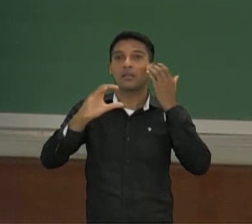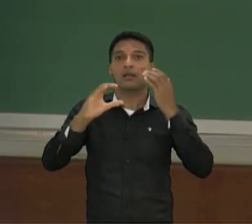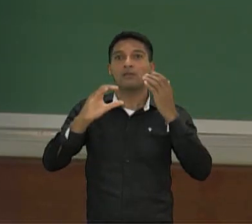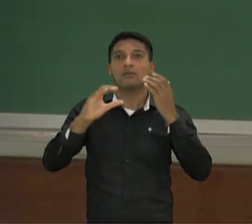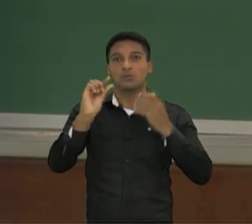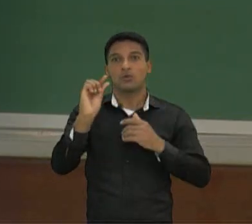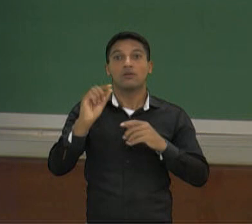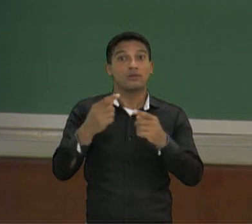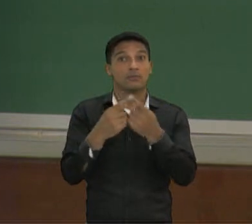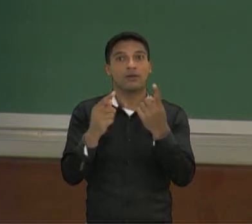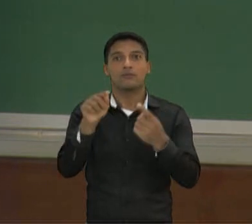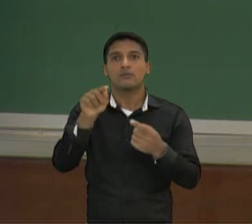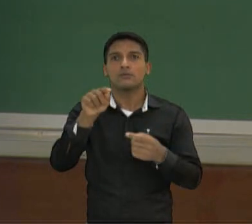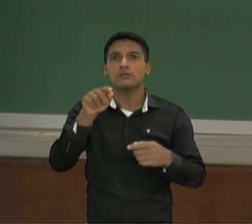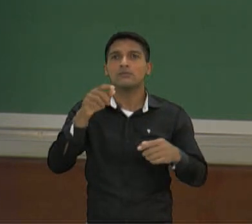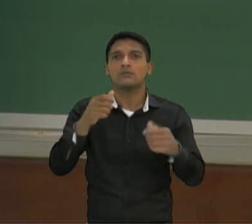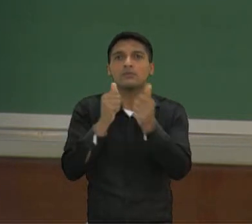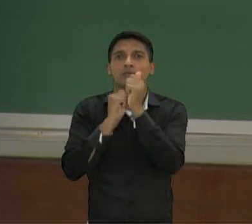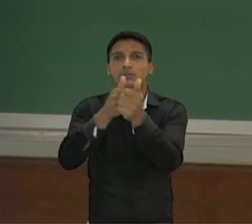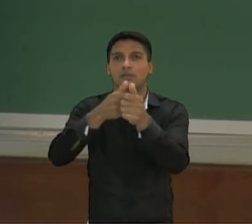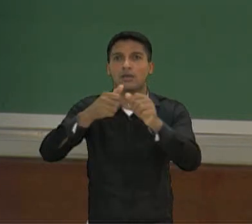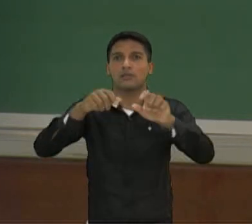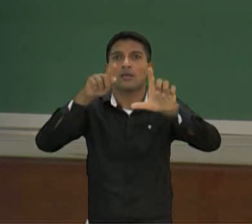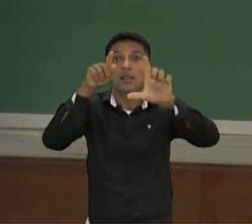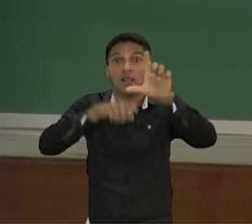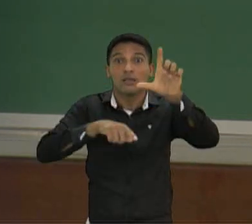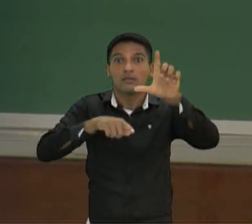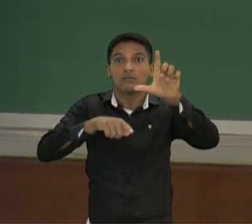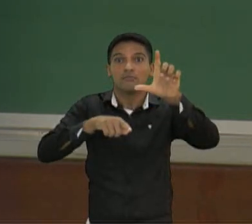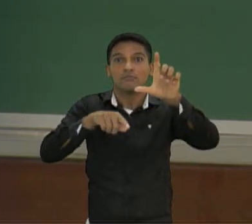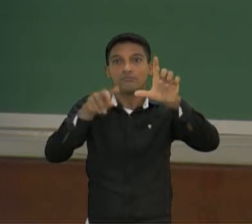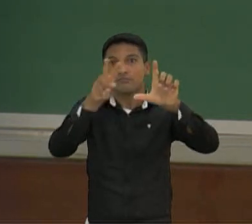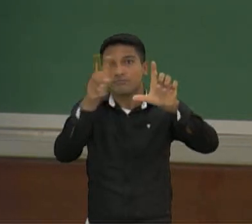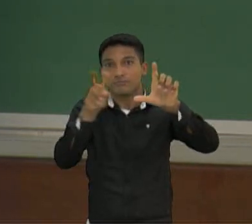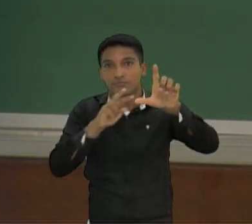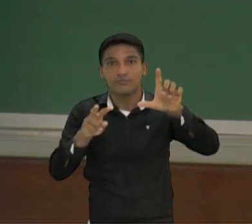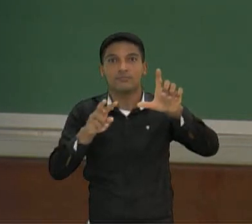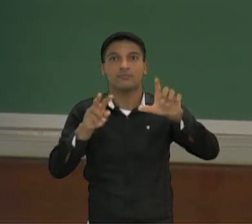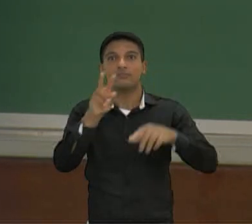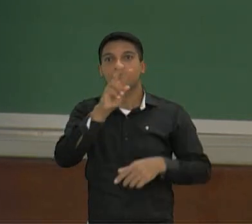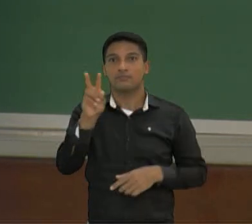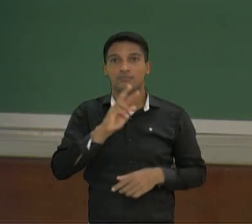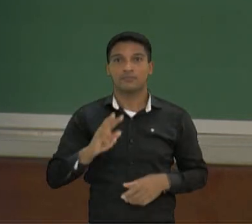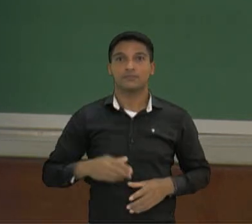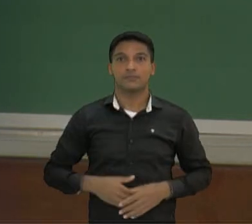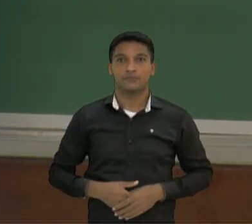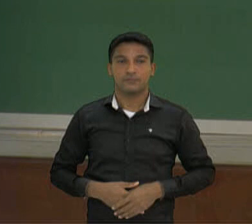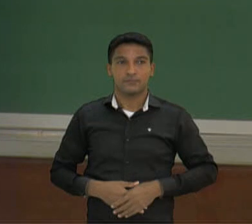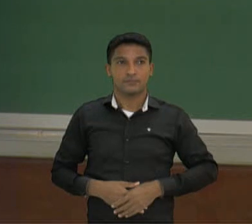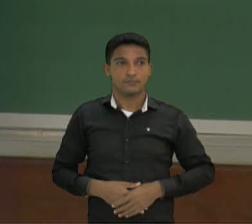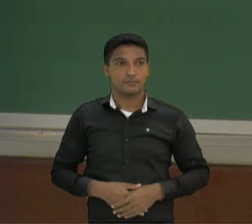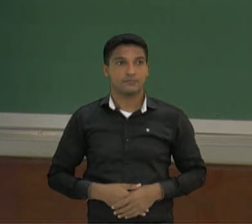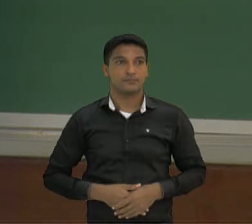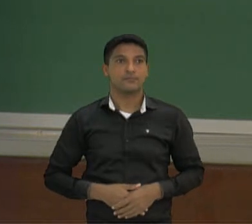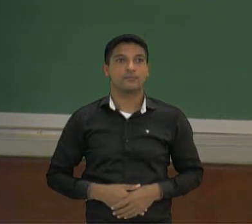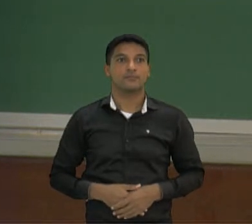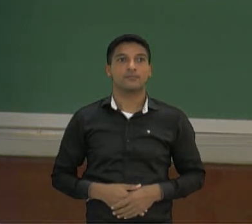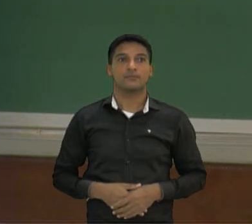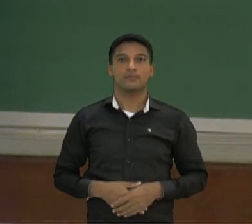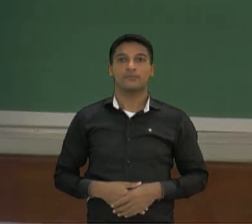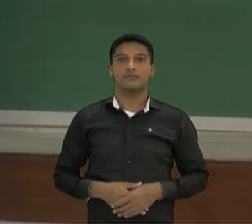lá? Então acompanhem lá comigo. Estou só me ajeitando aqui, pessoal. Tá? Vamos lá.